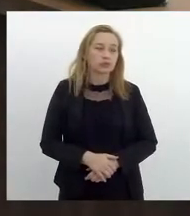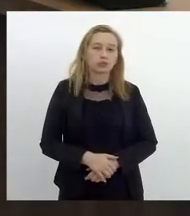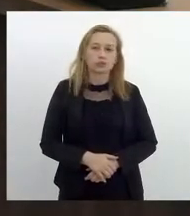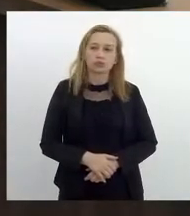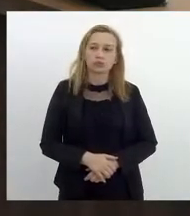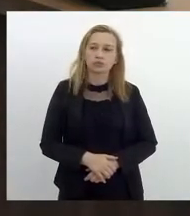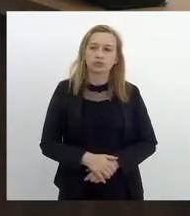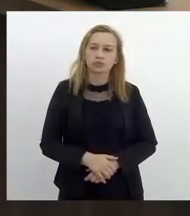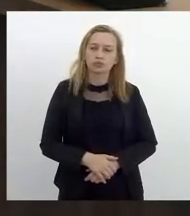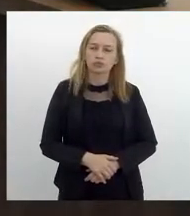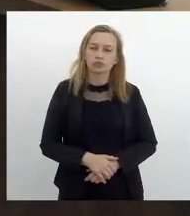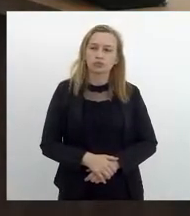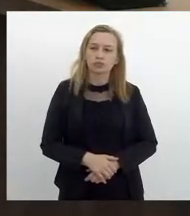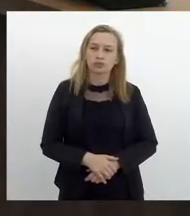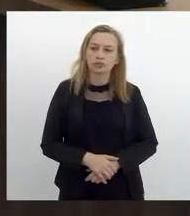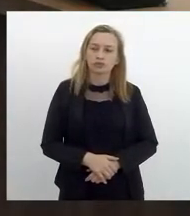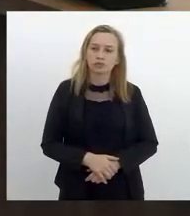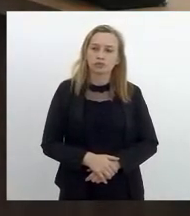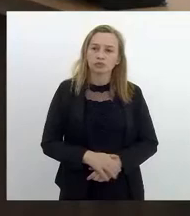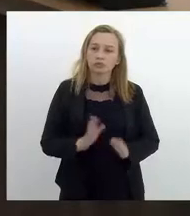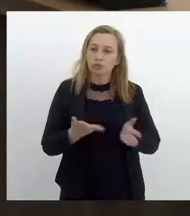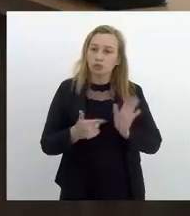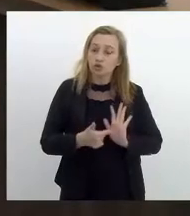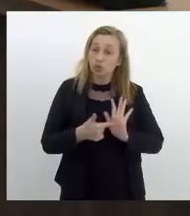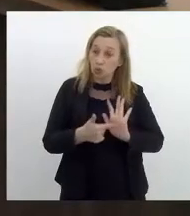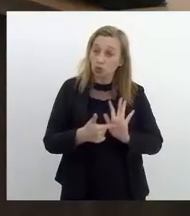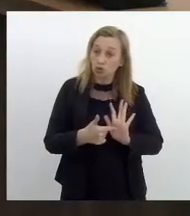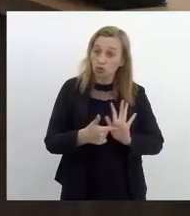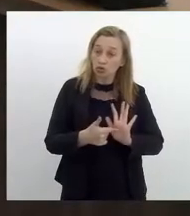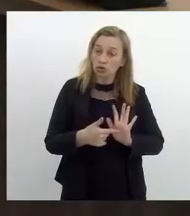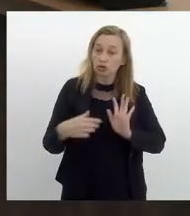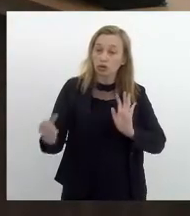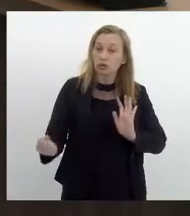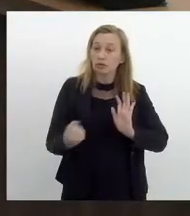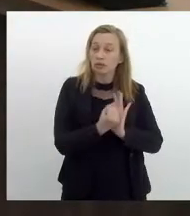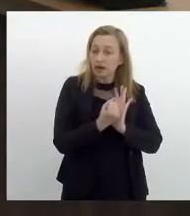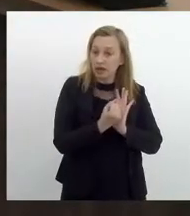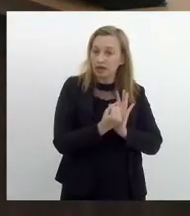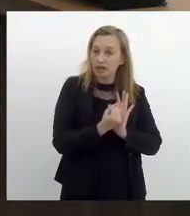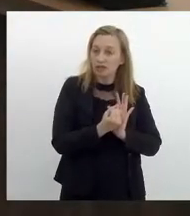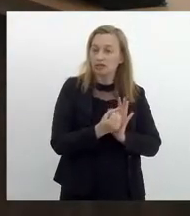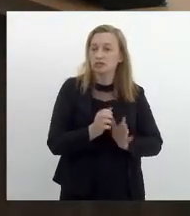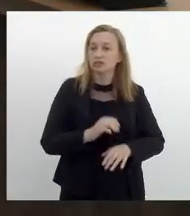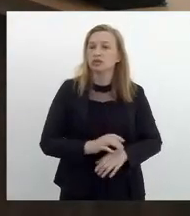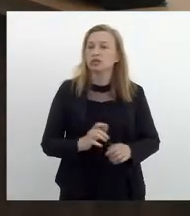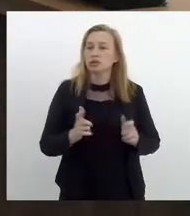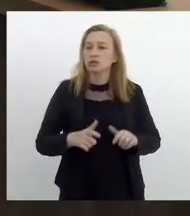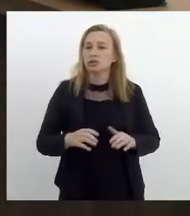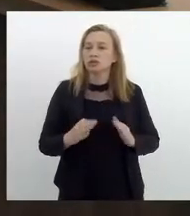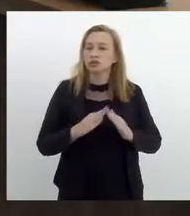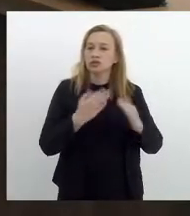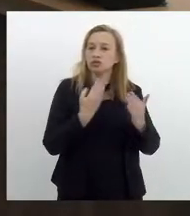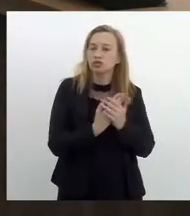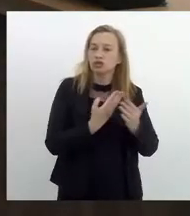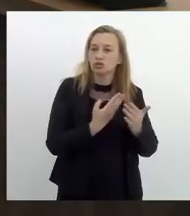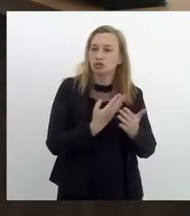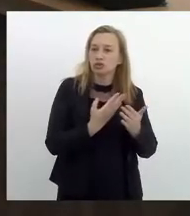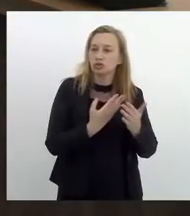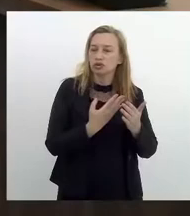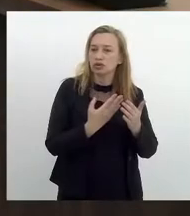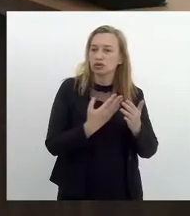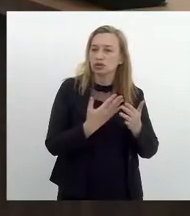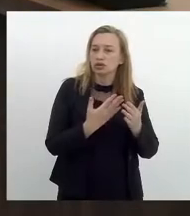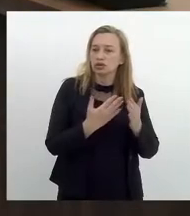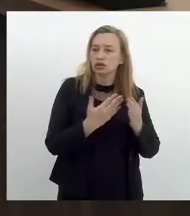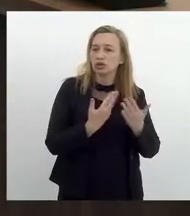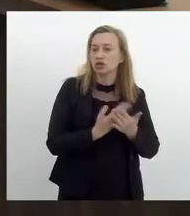aspecto que hoje marca uma parte da rede estadual de ensino.